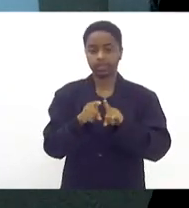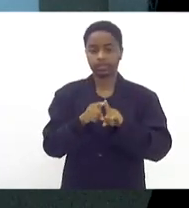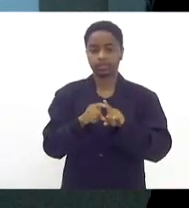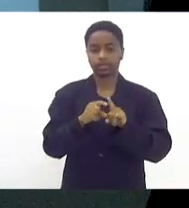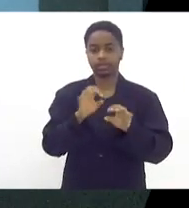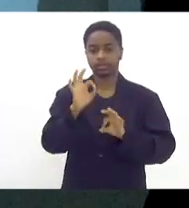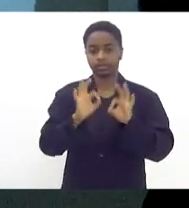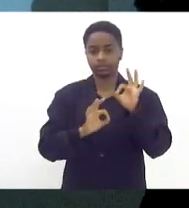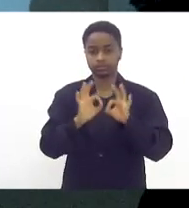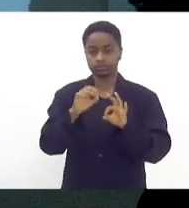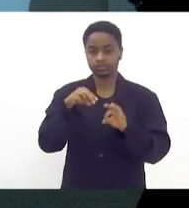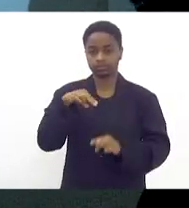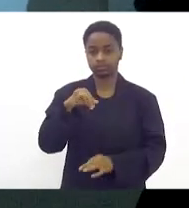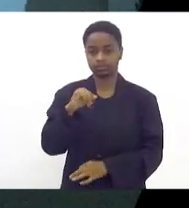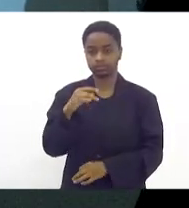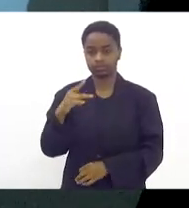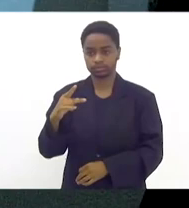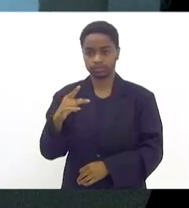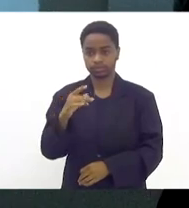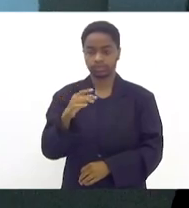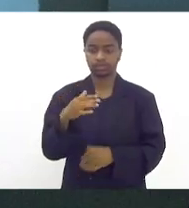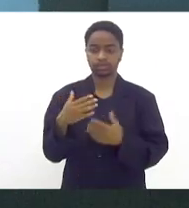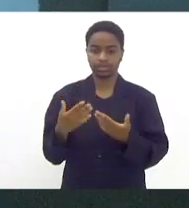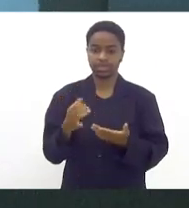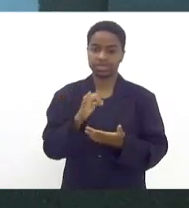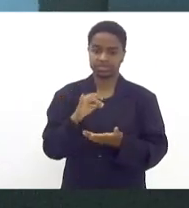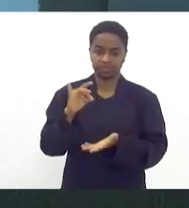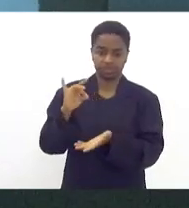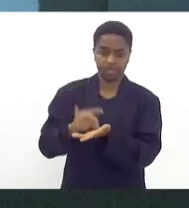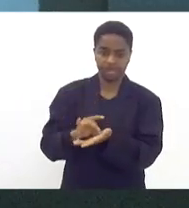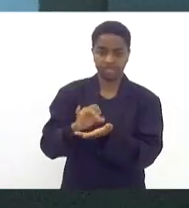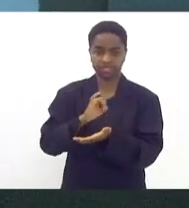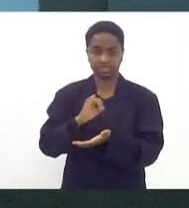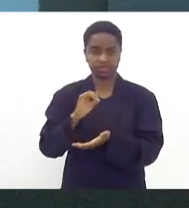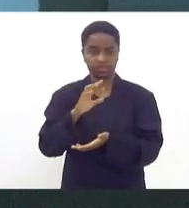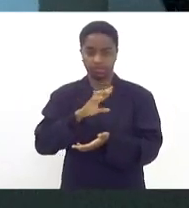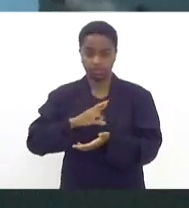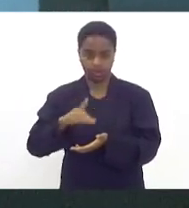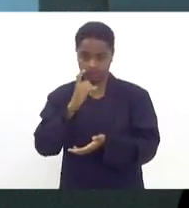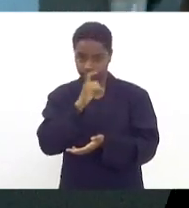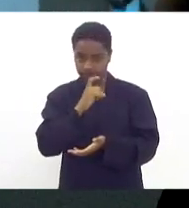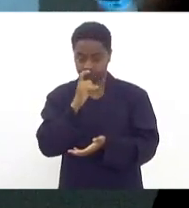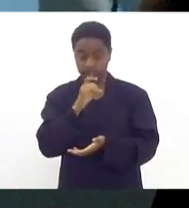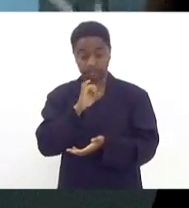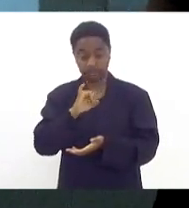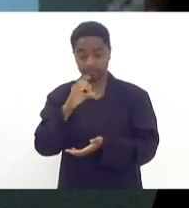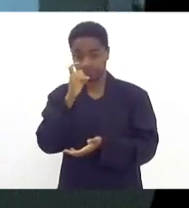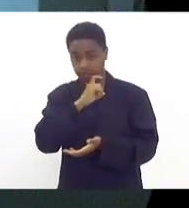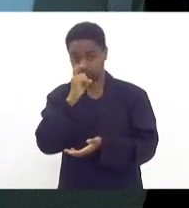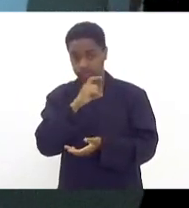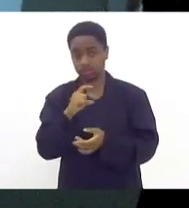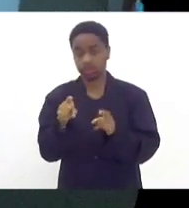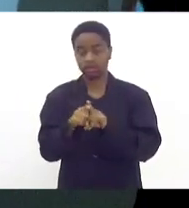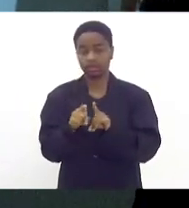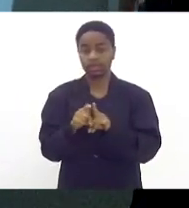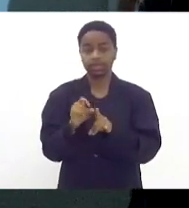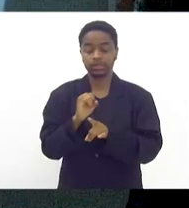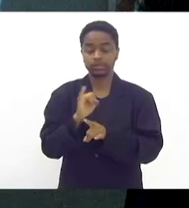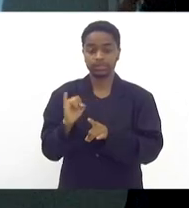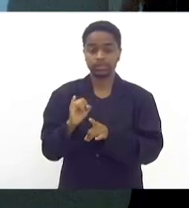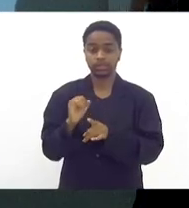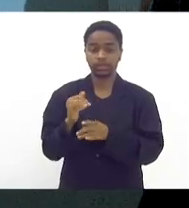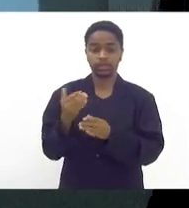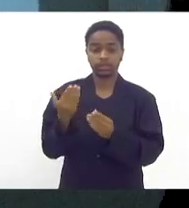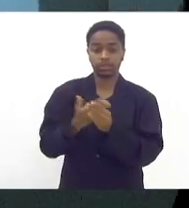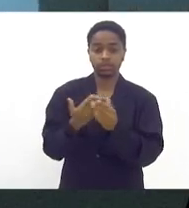nips entre até se é procedente se não se aplica se não procedente se vai se abre esse processo